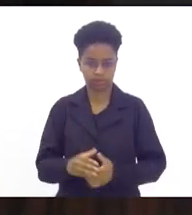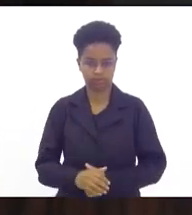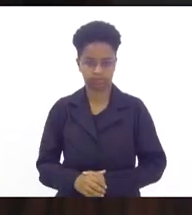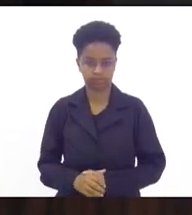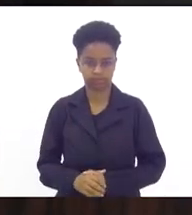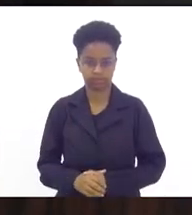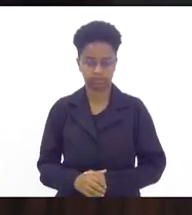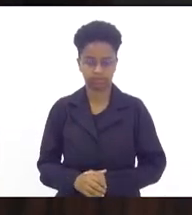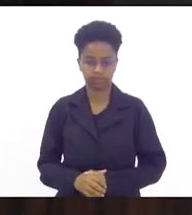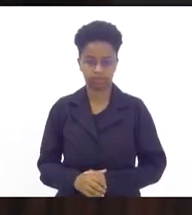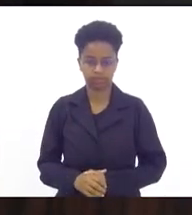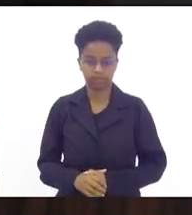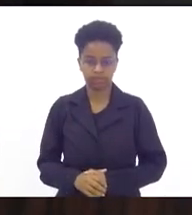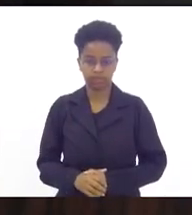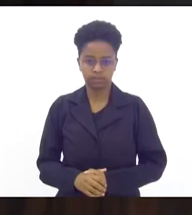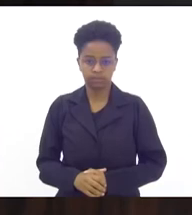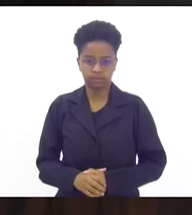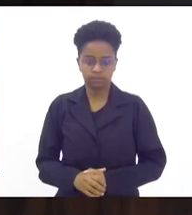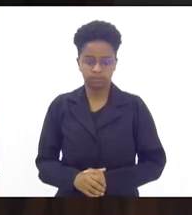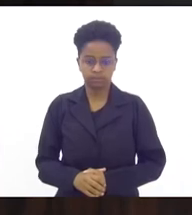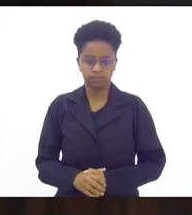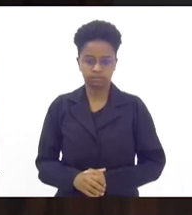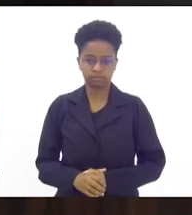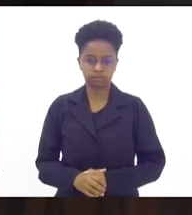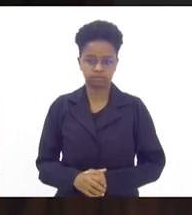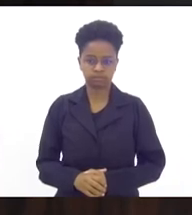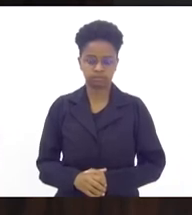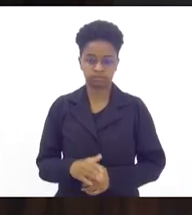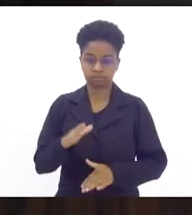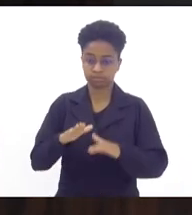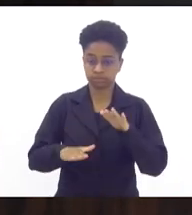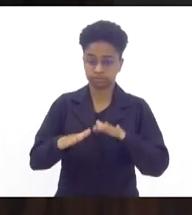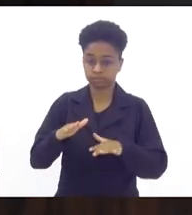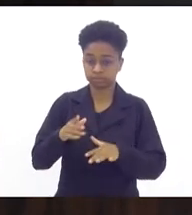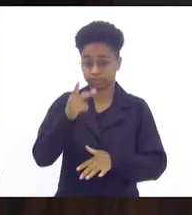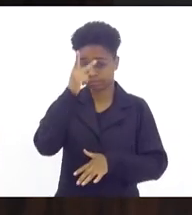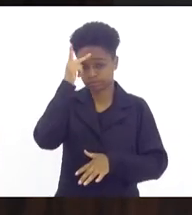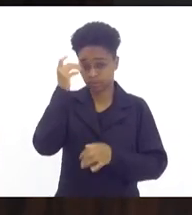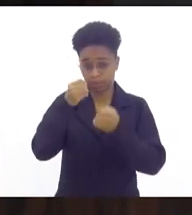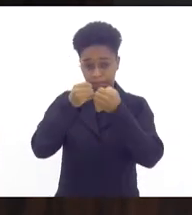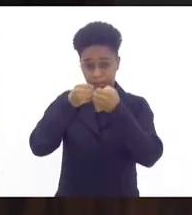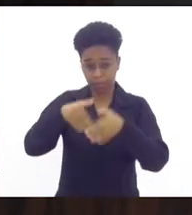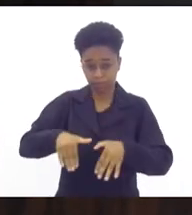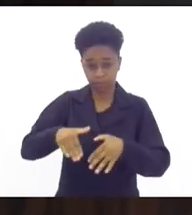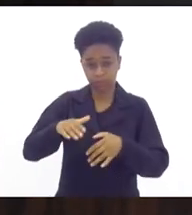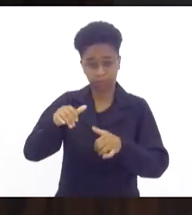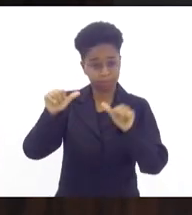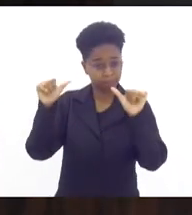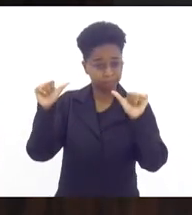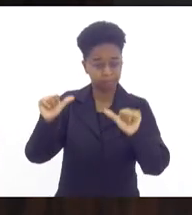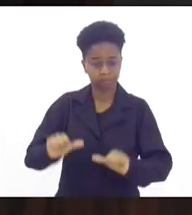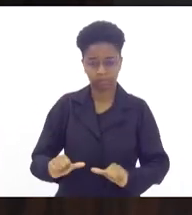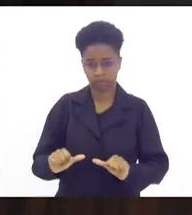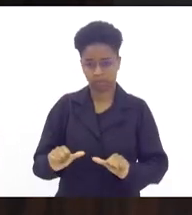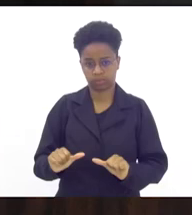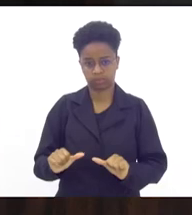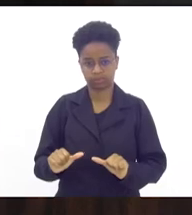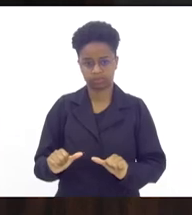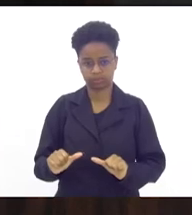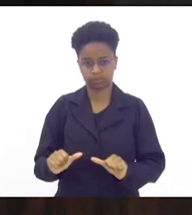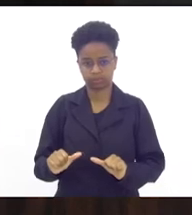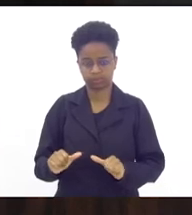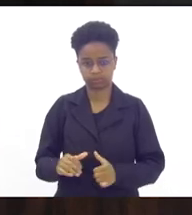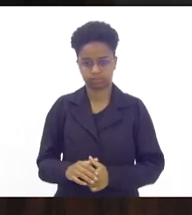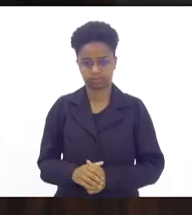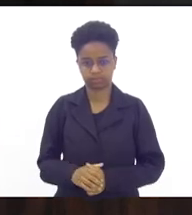aqueles que talvez sofram com mais as consequências Principalmente